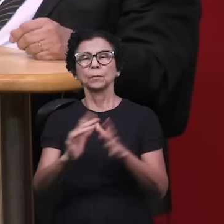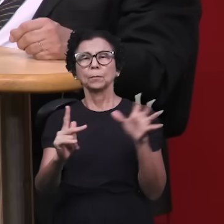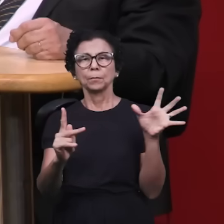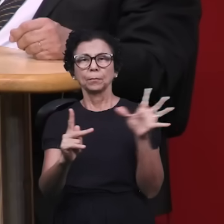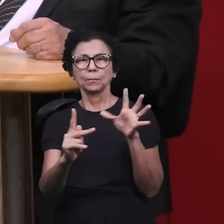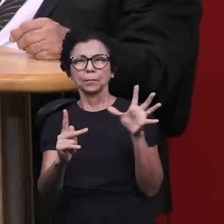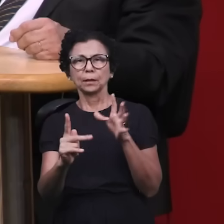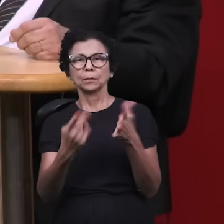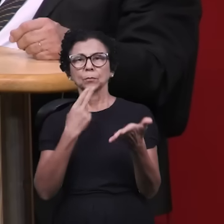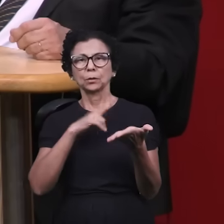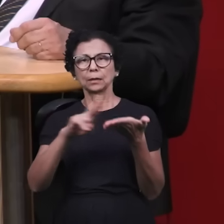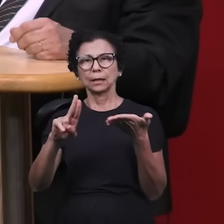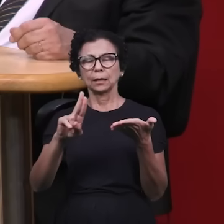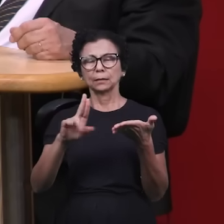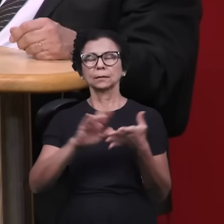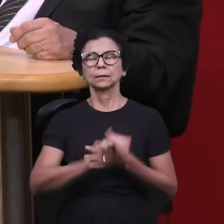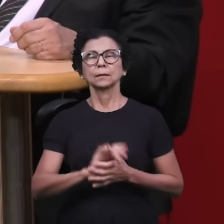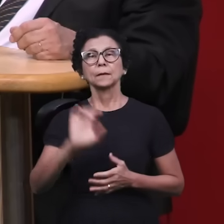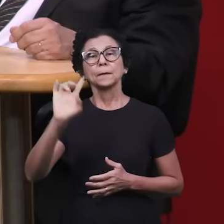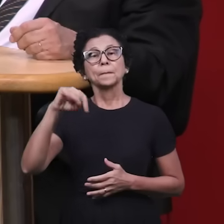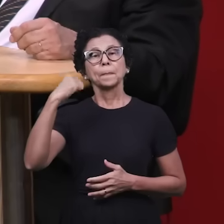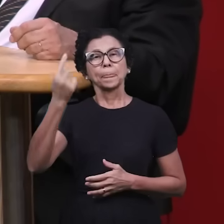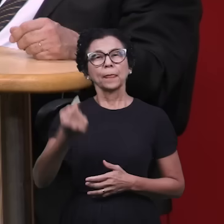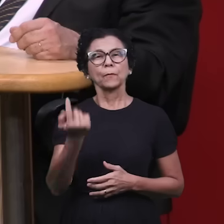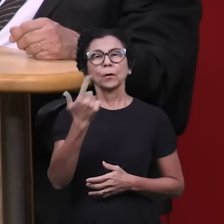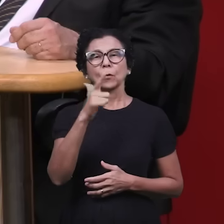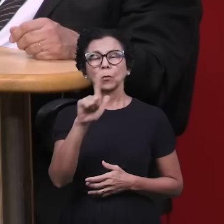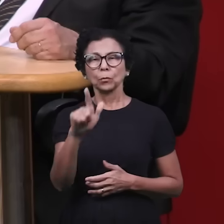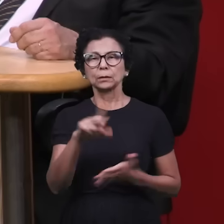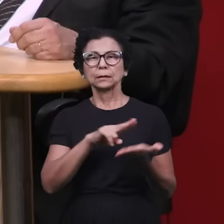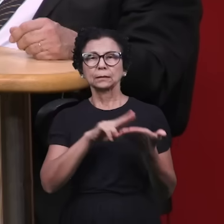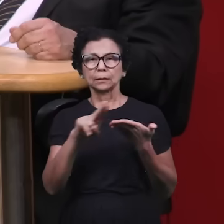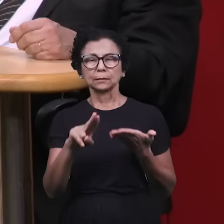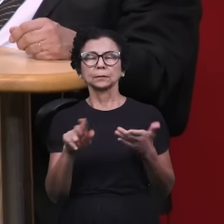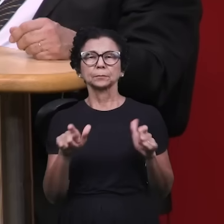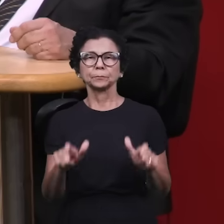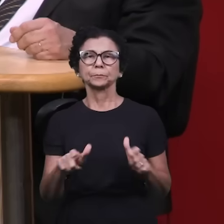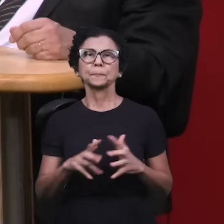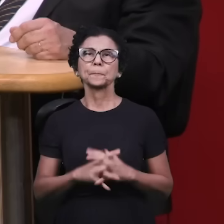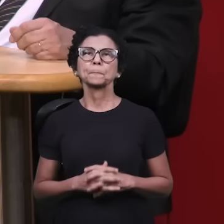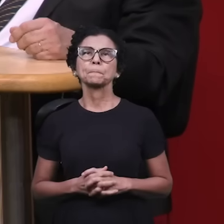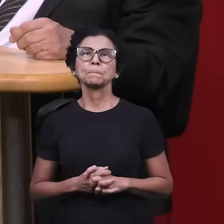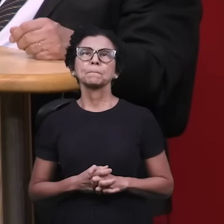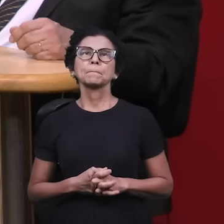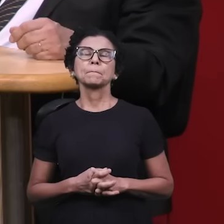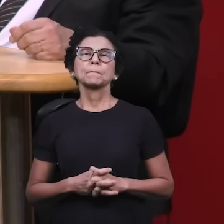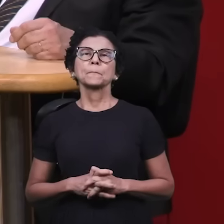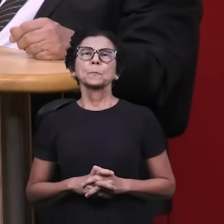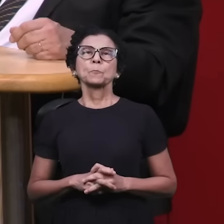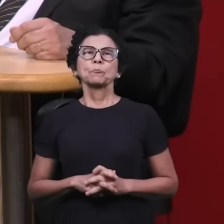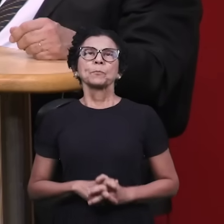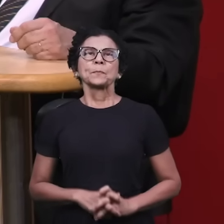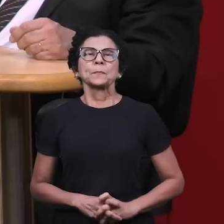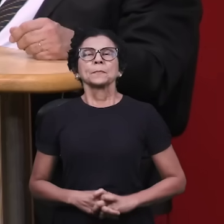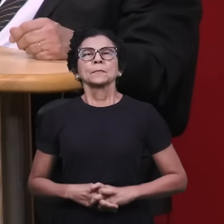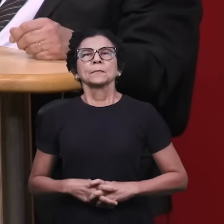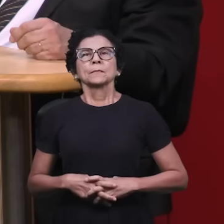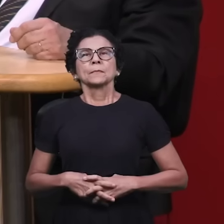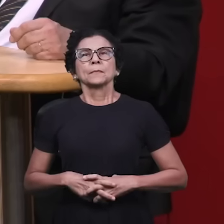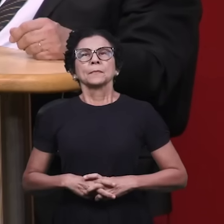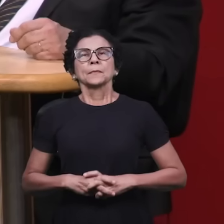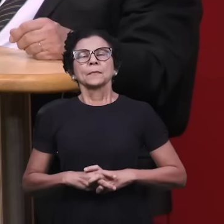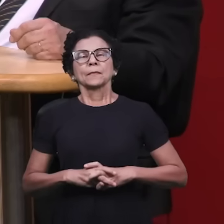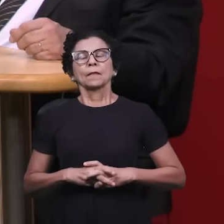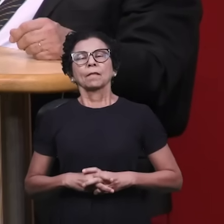caracteristicamente você vê a fé que ela se descaracteriza em Pérgamo, né? Quer dizer... Ali morre